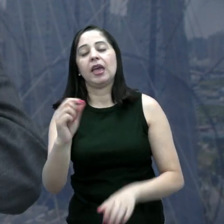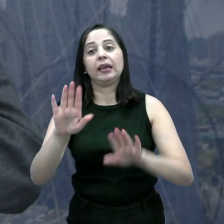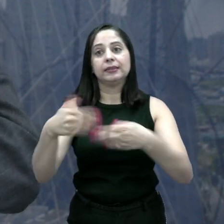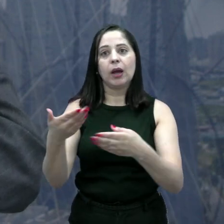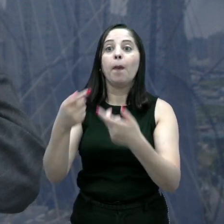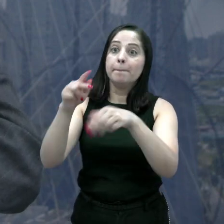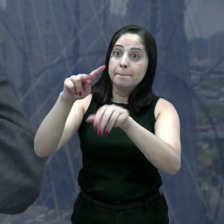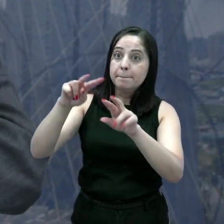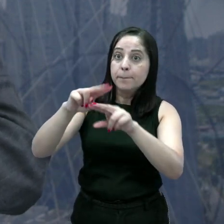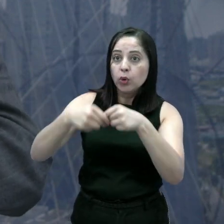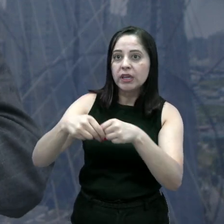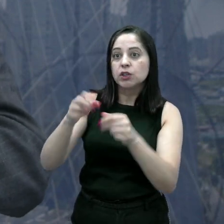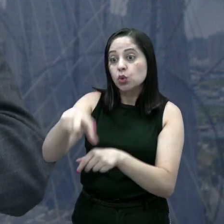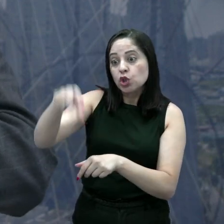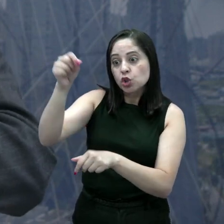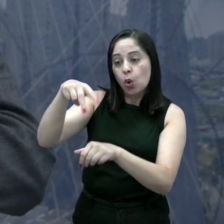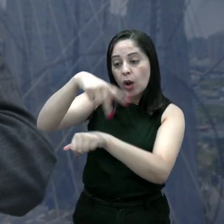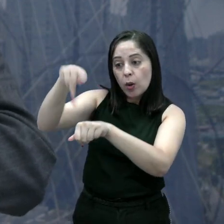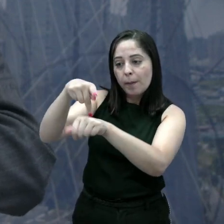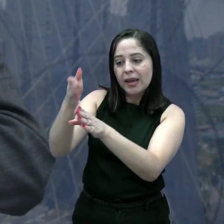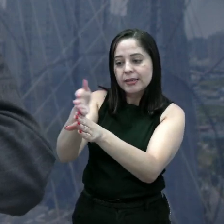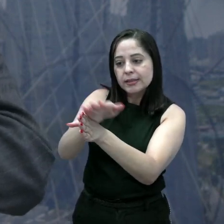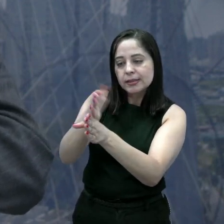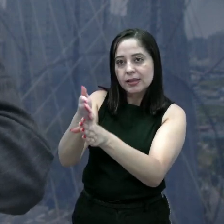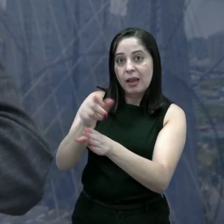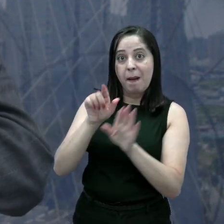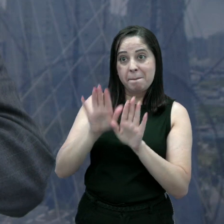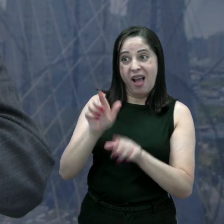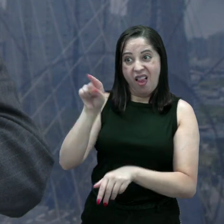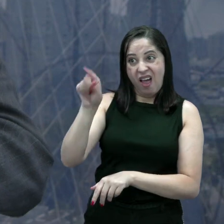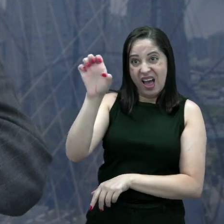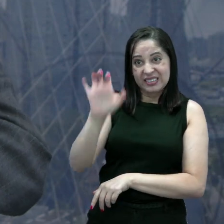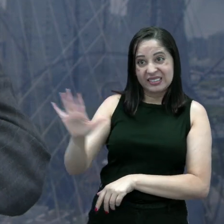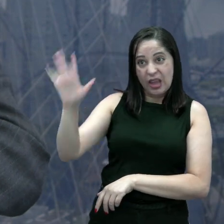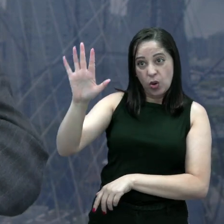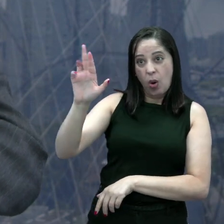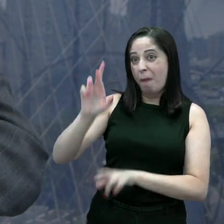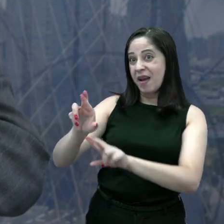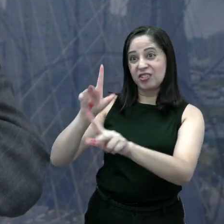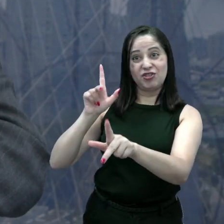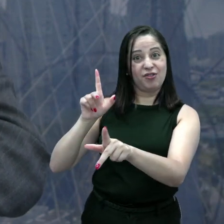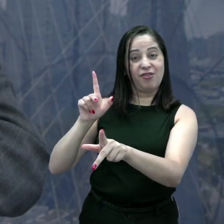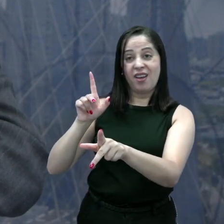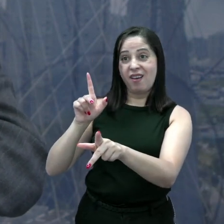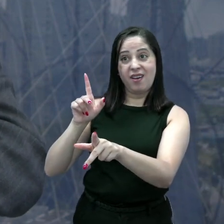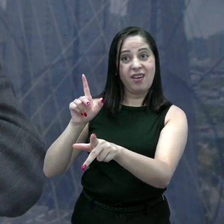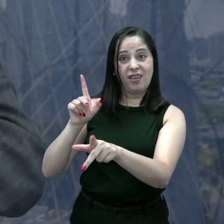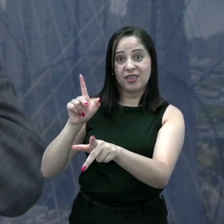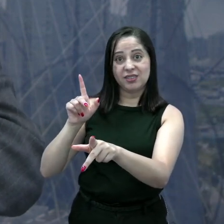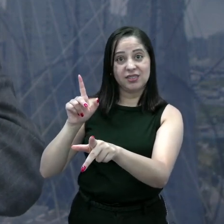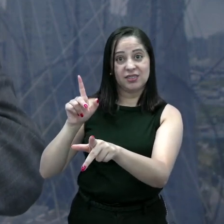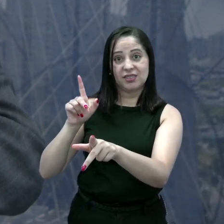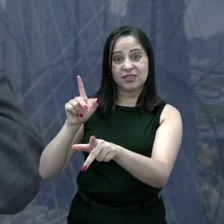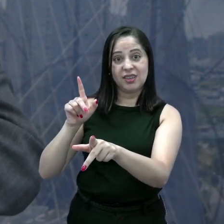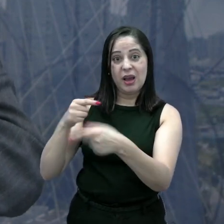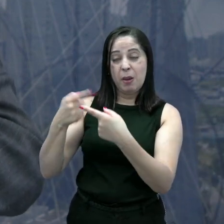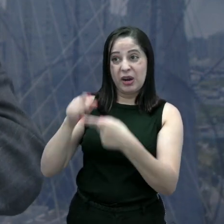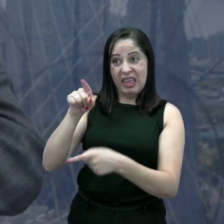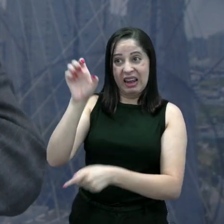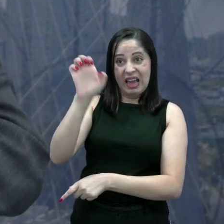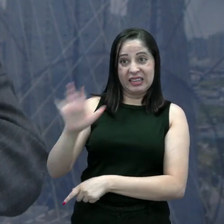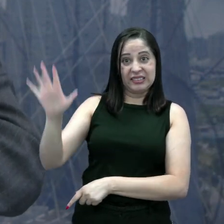que lá no leste europeu a dificuldade é tremenda, porque até os vizinhos estão sob ataque político e diplomático